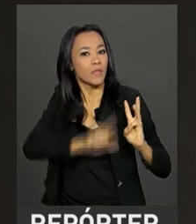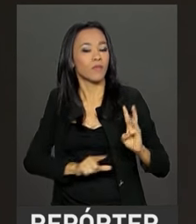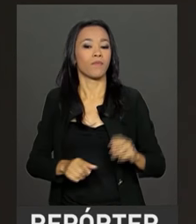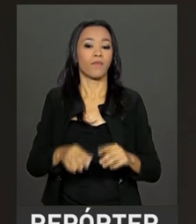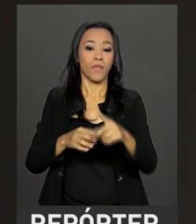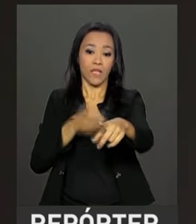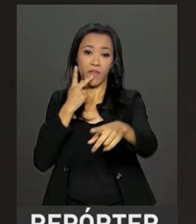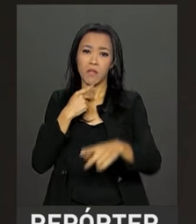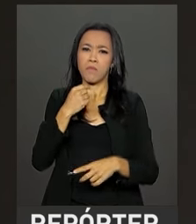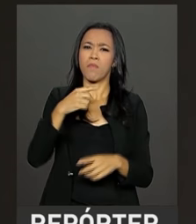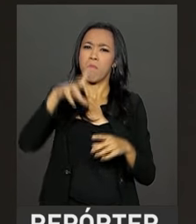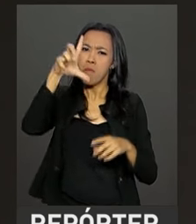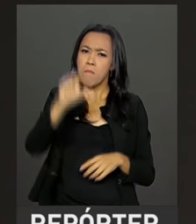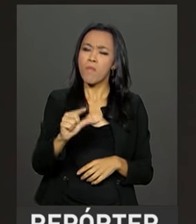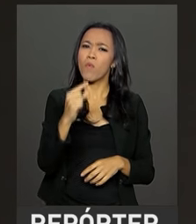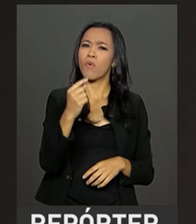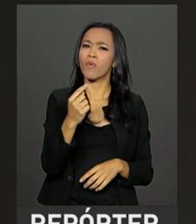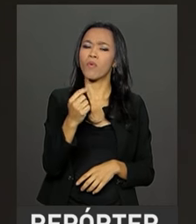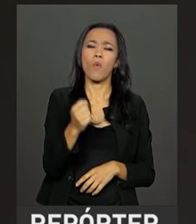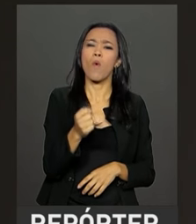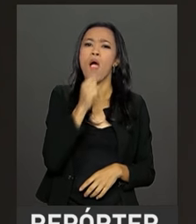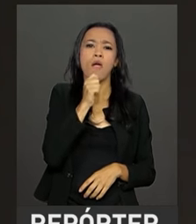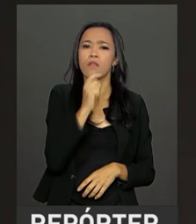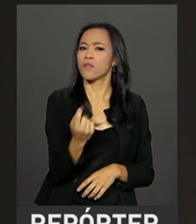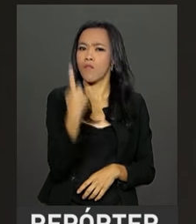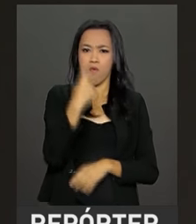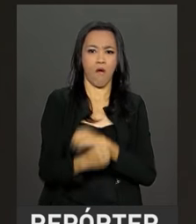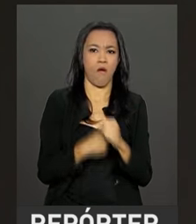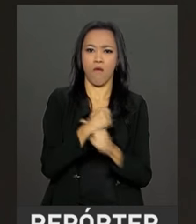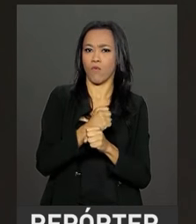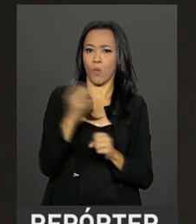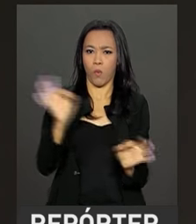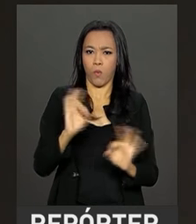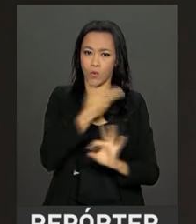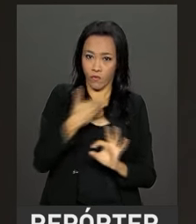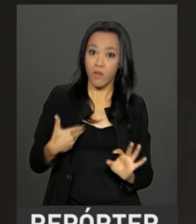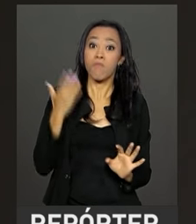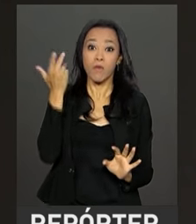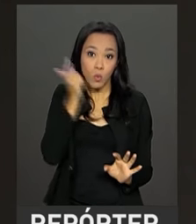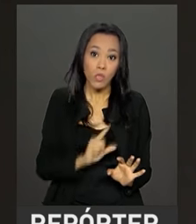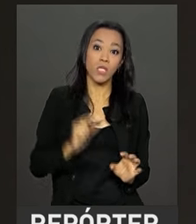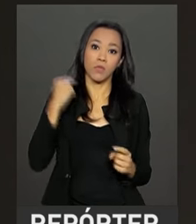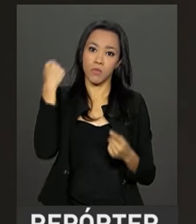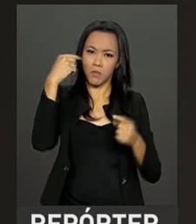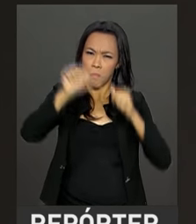mas já realizamos uma ambiciosa agenda de reformas